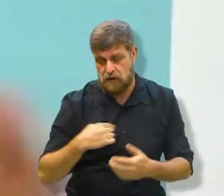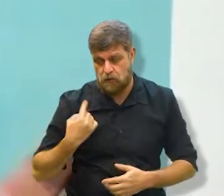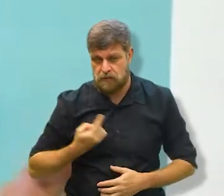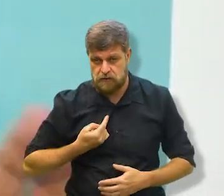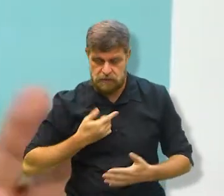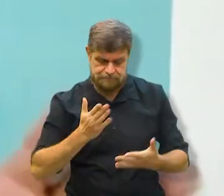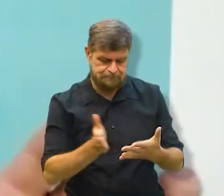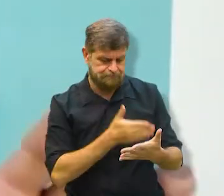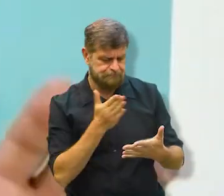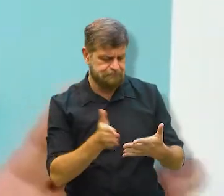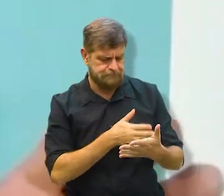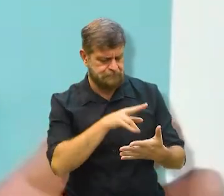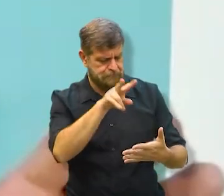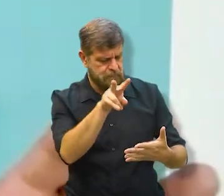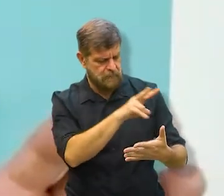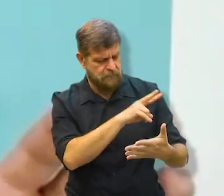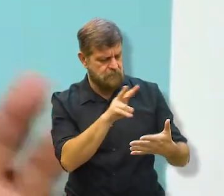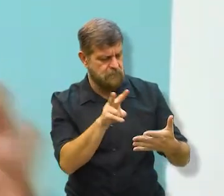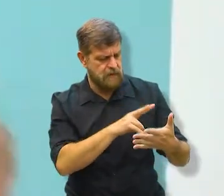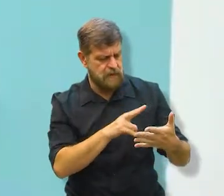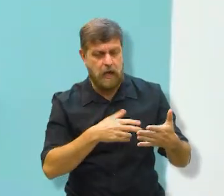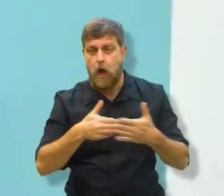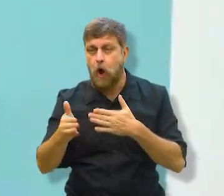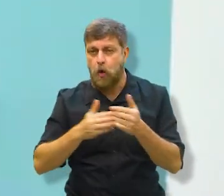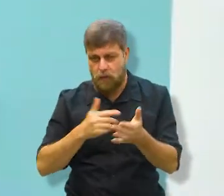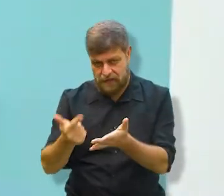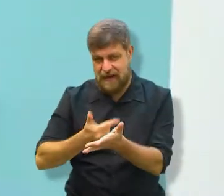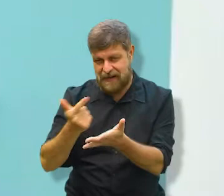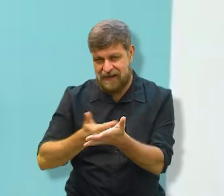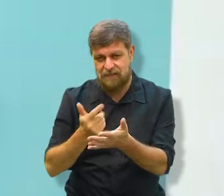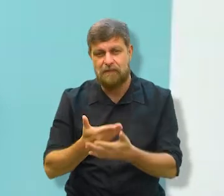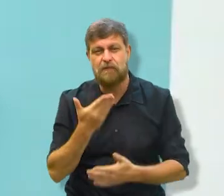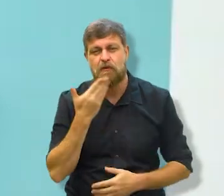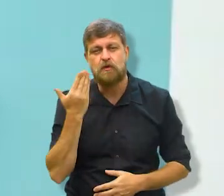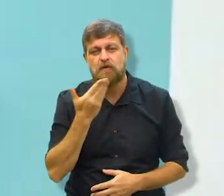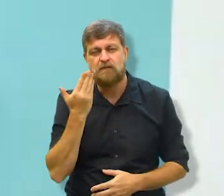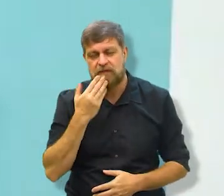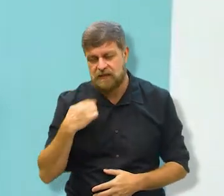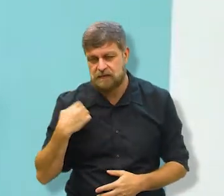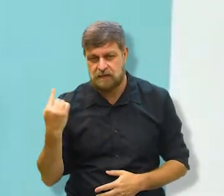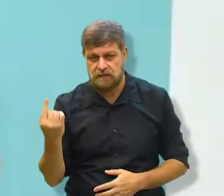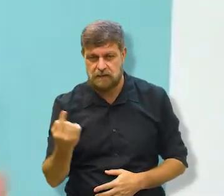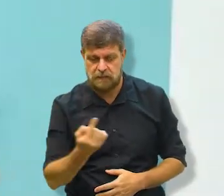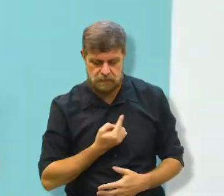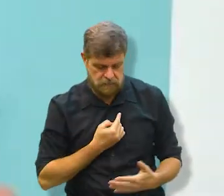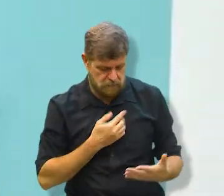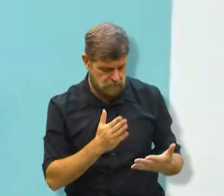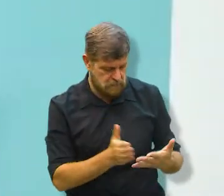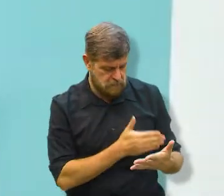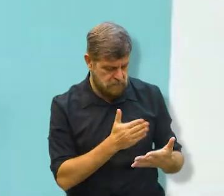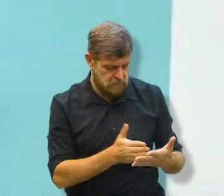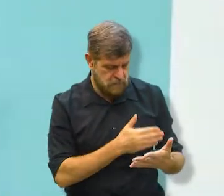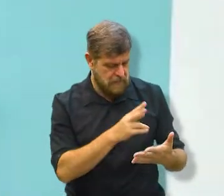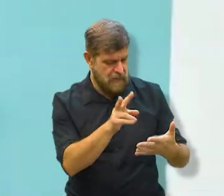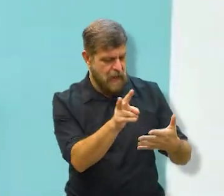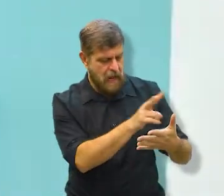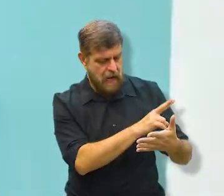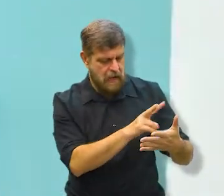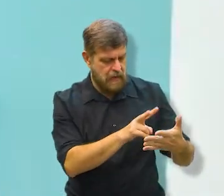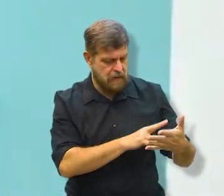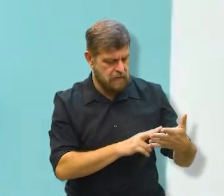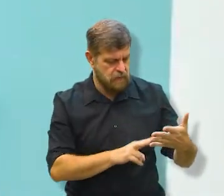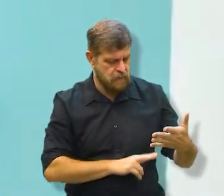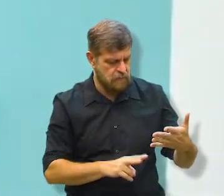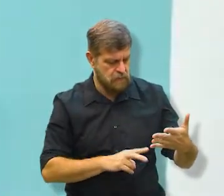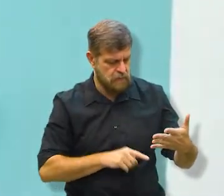vai ler um livro, qualquer livro, é muito fácil, é muito comum a gente associar a leitura ou até a